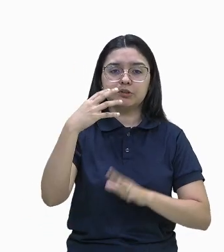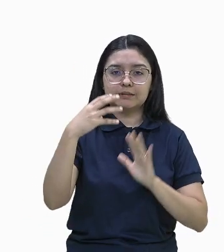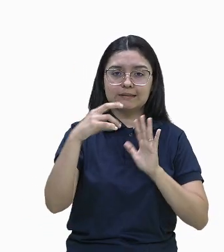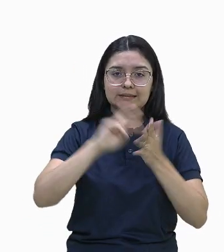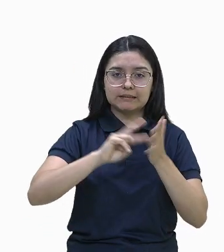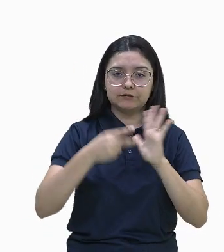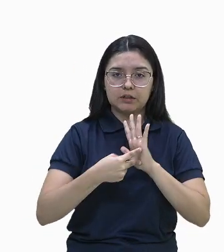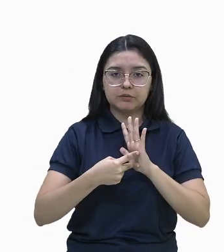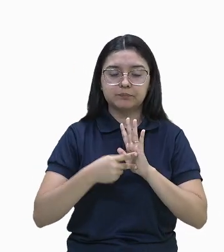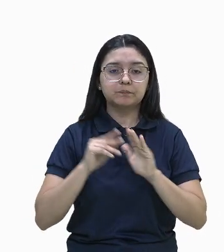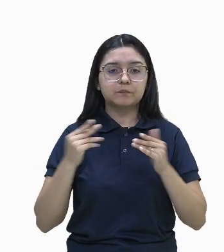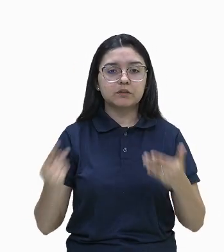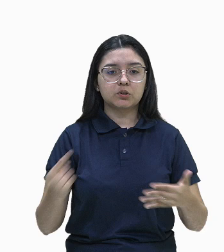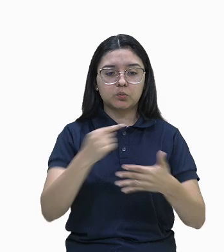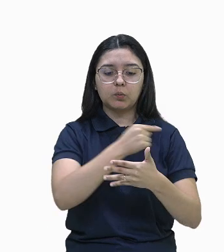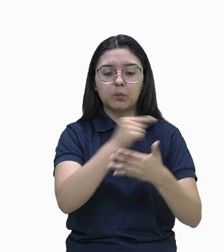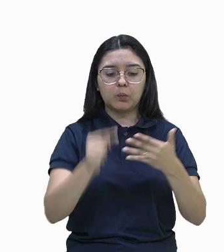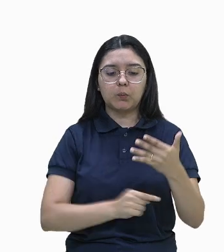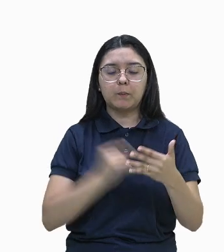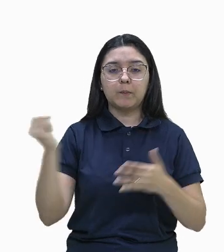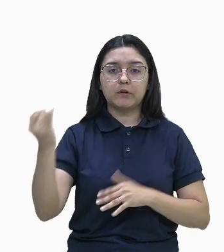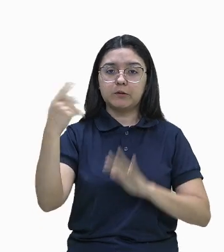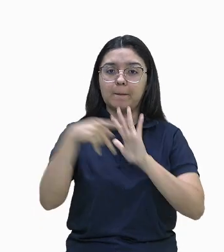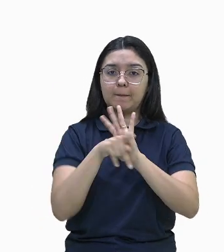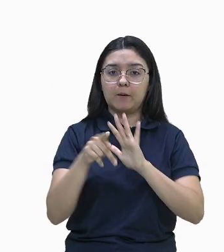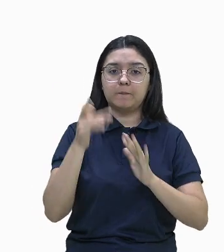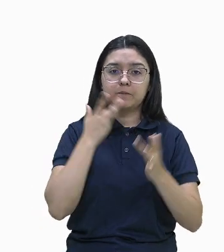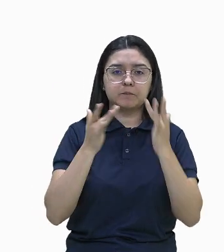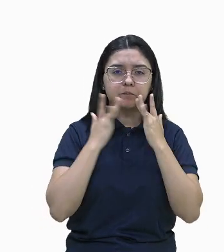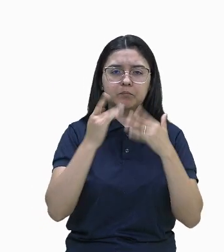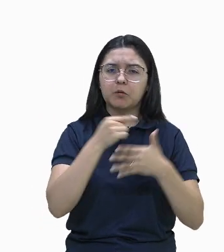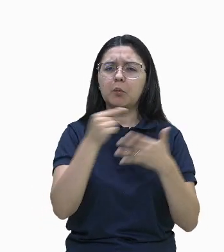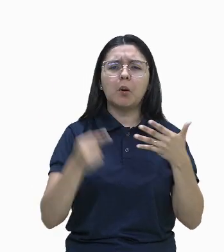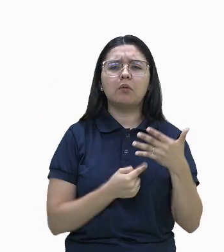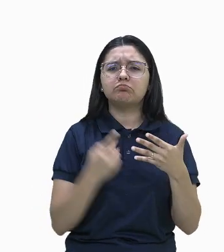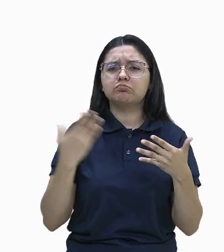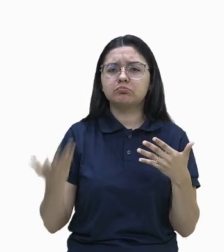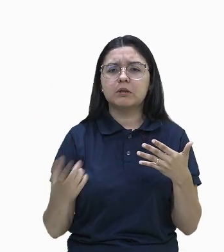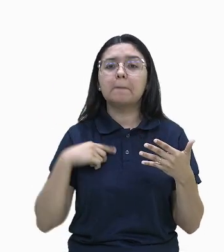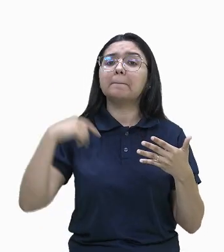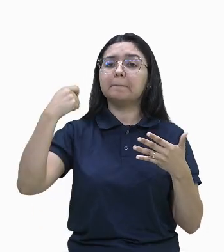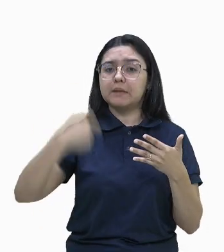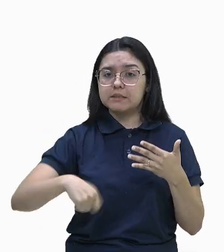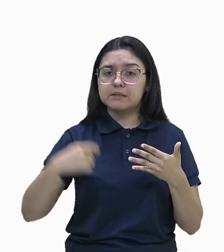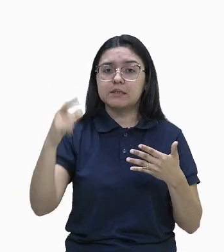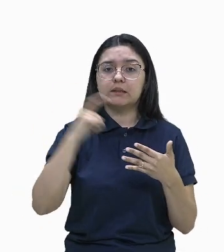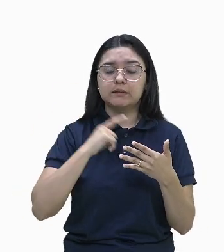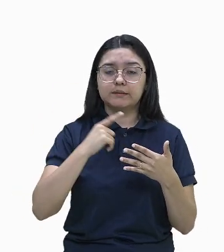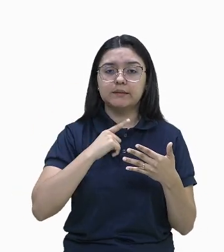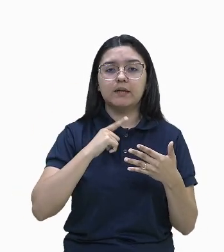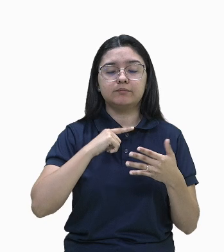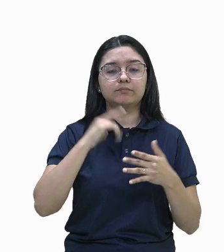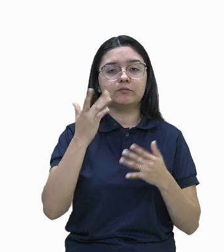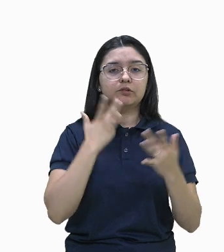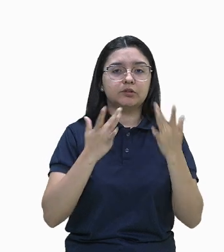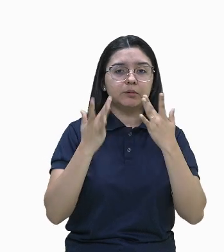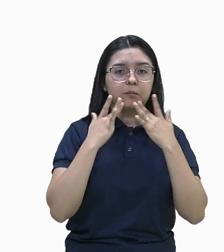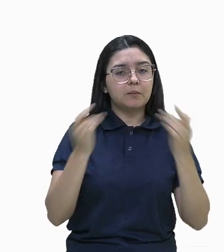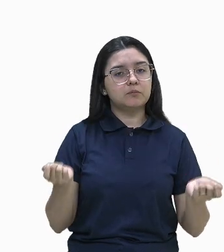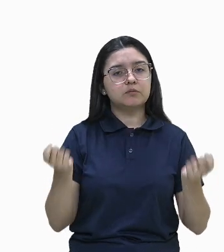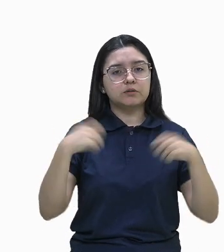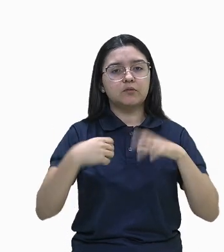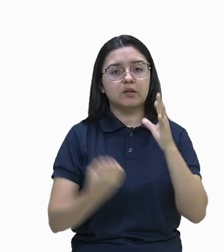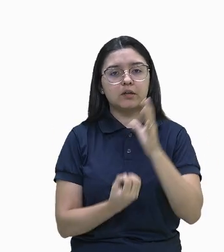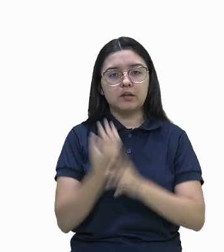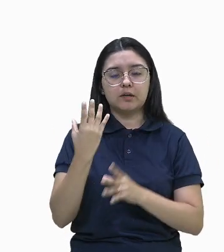elementos fundamentais do teatro. O que são esses elementos que tem que conter, de alguma forma, para que aconteça o